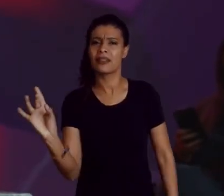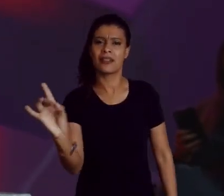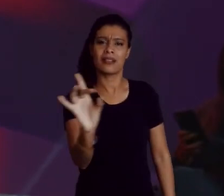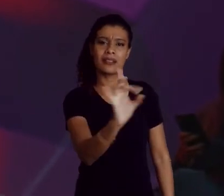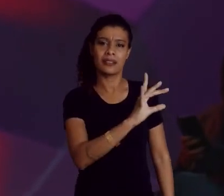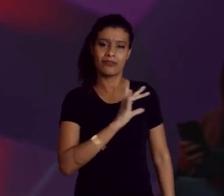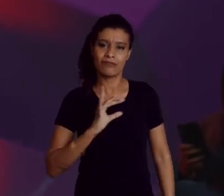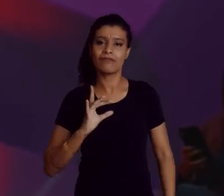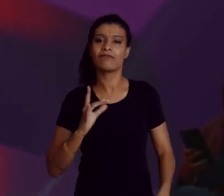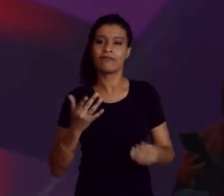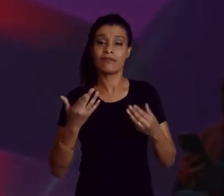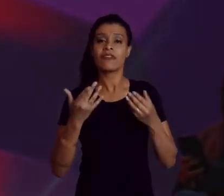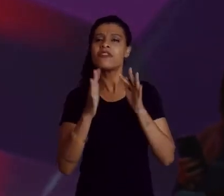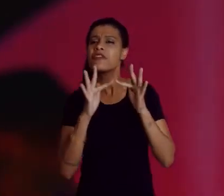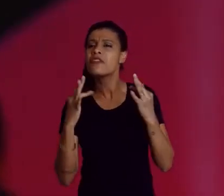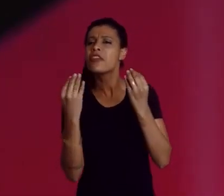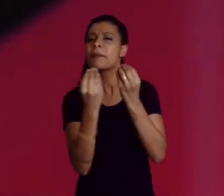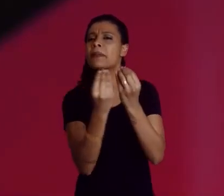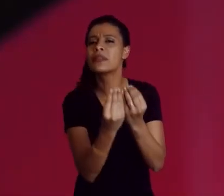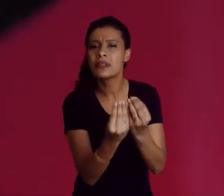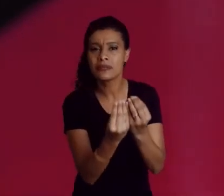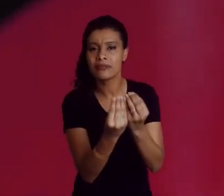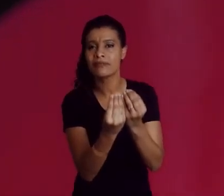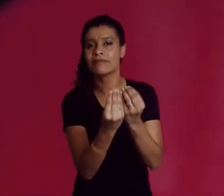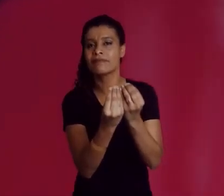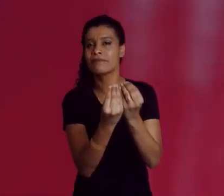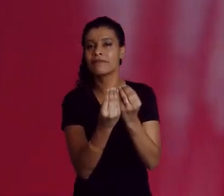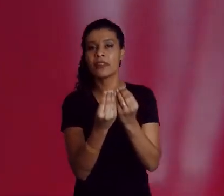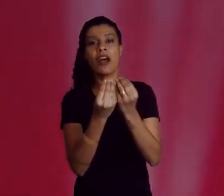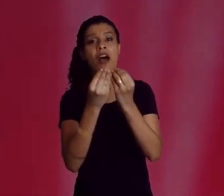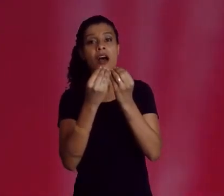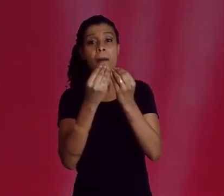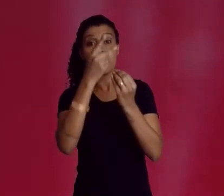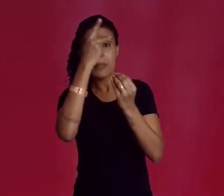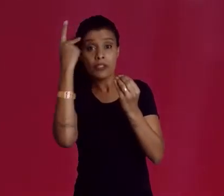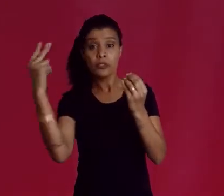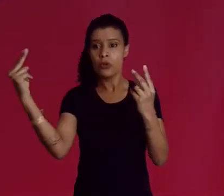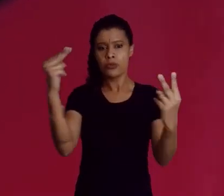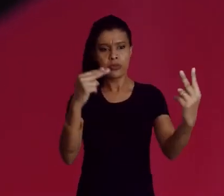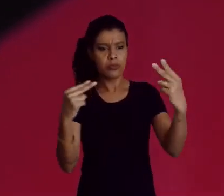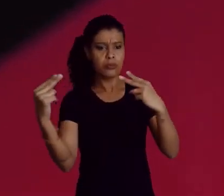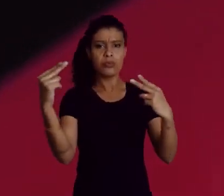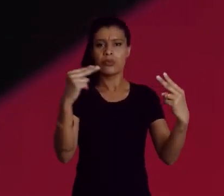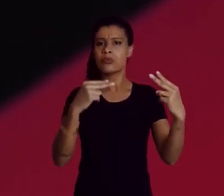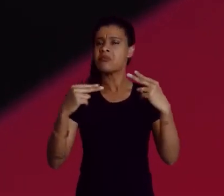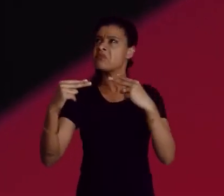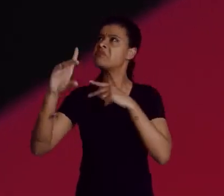família seja conhecida como família bendita do Senhor na terra.